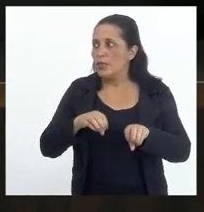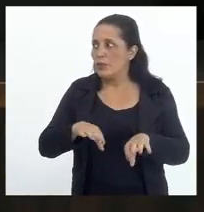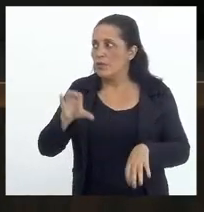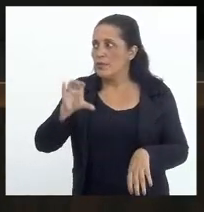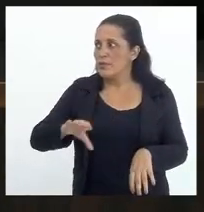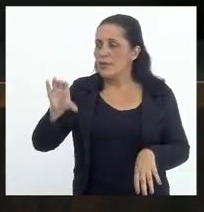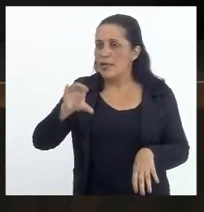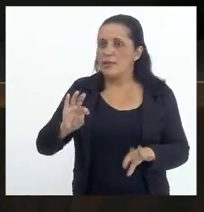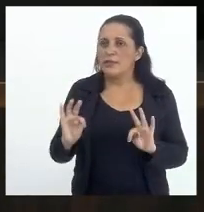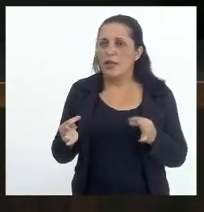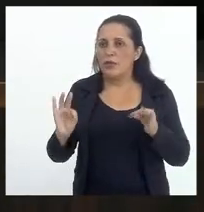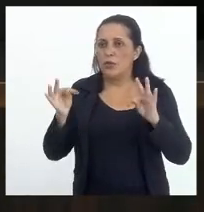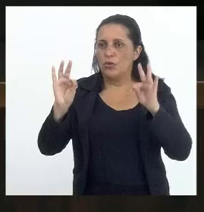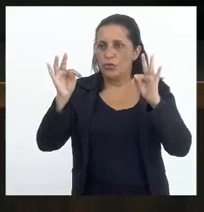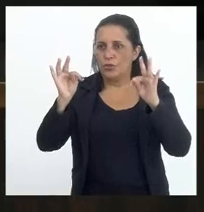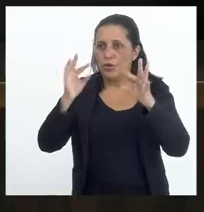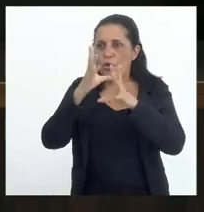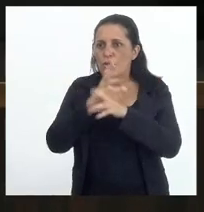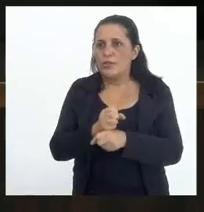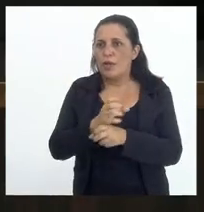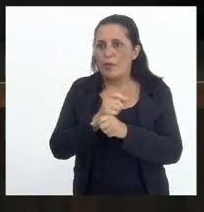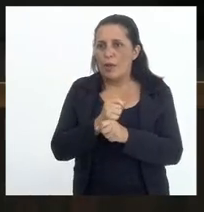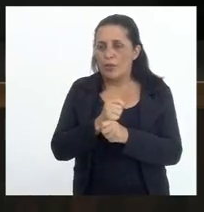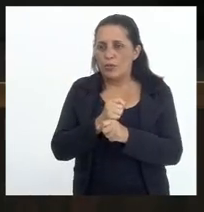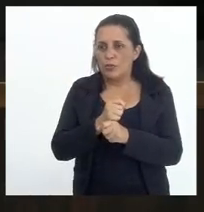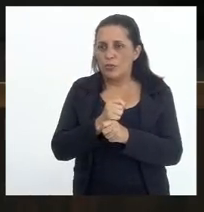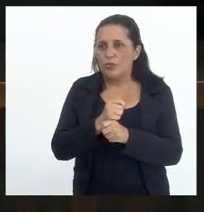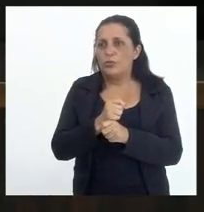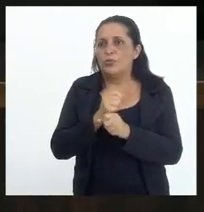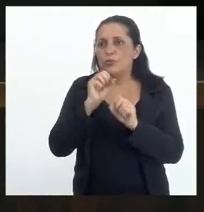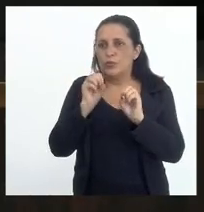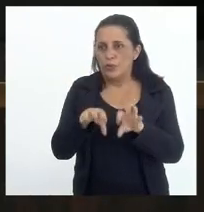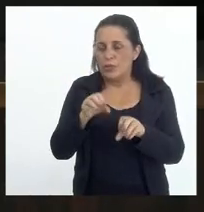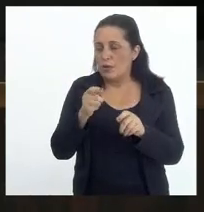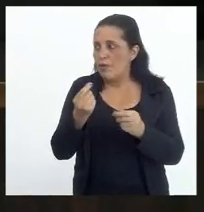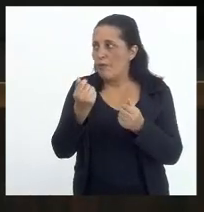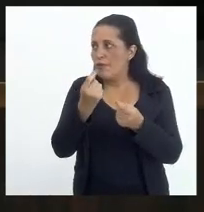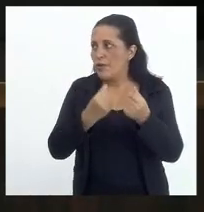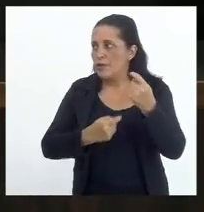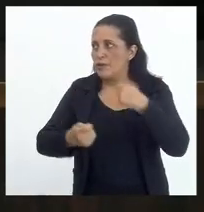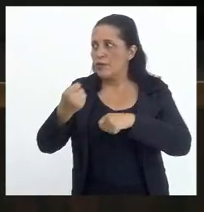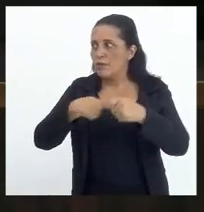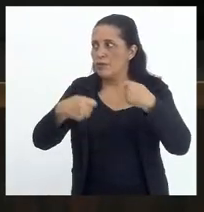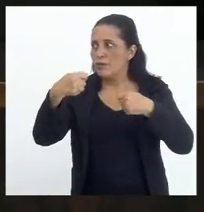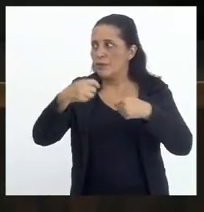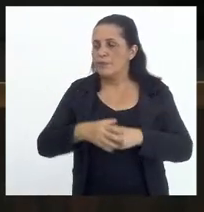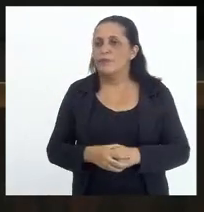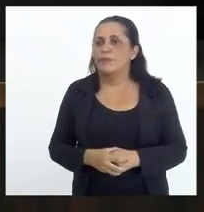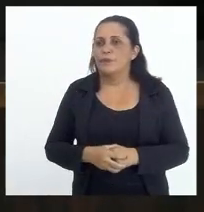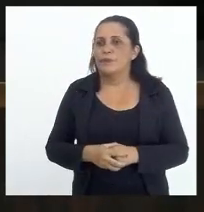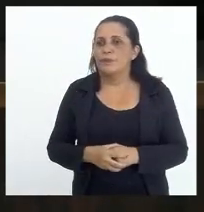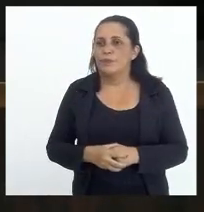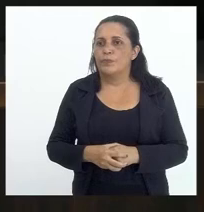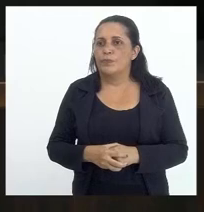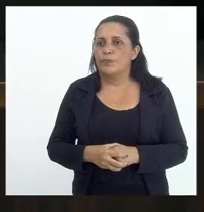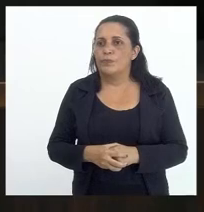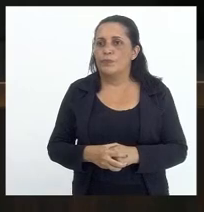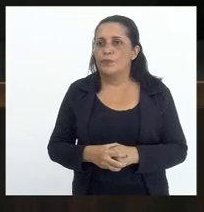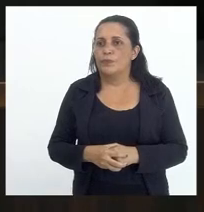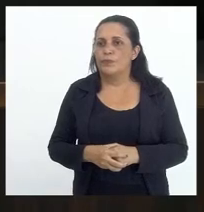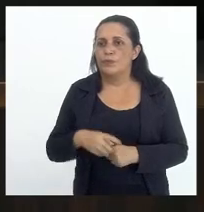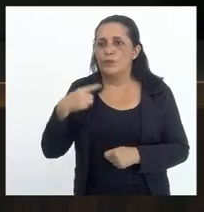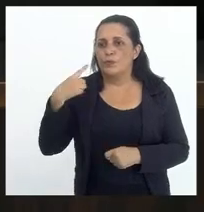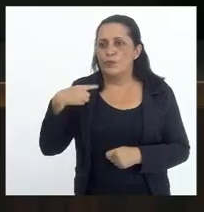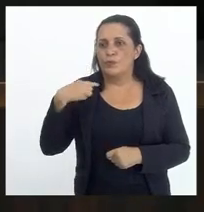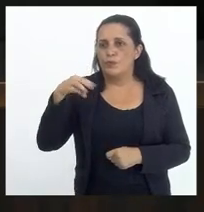de Ciência e Tecnologia, de Orçamento, Finanças, Fiscalização Financeira e Controle e as emendas de plenário. A presidência convida o deputado Márcio